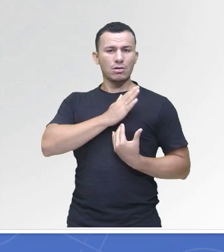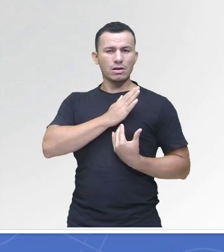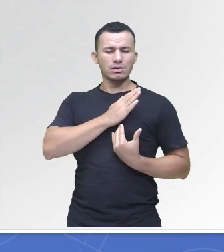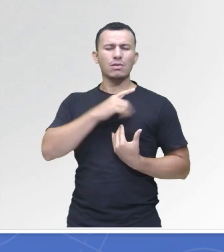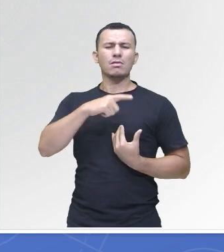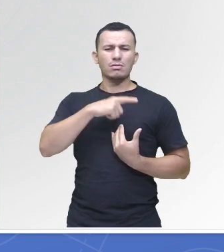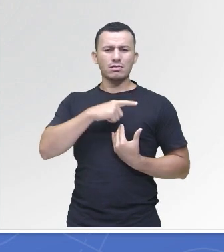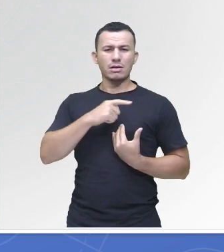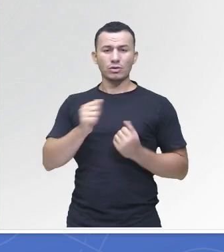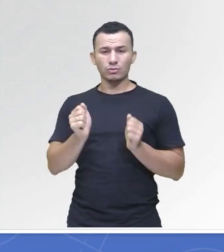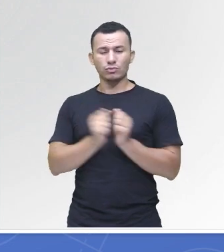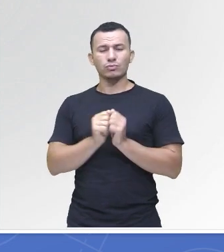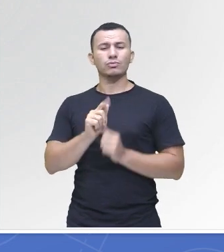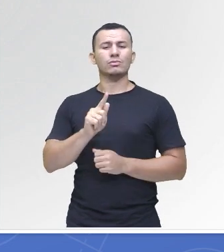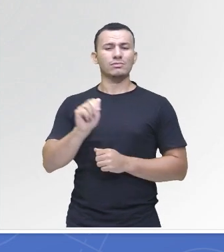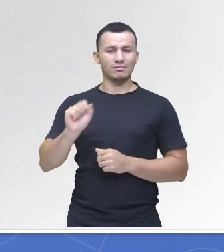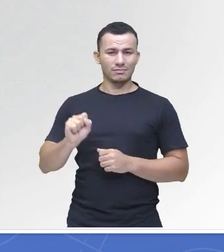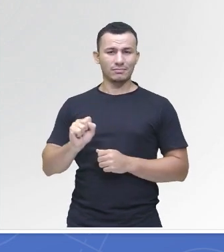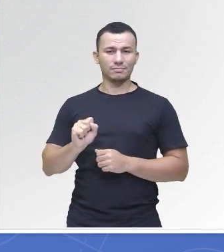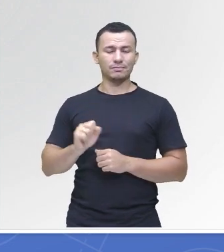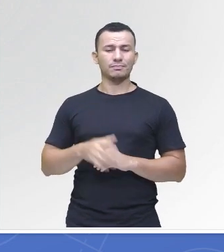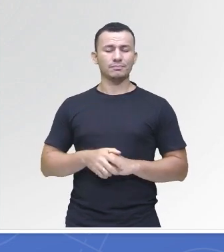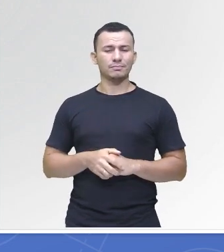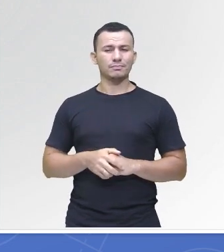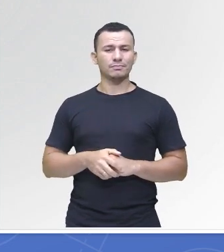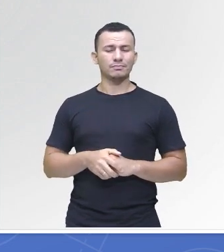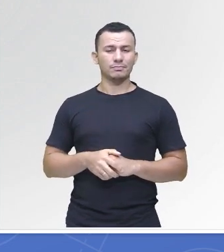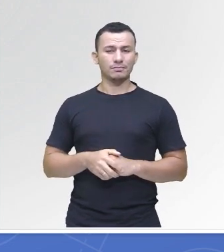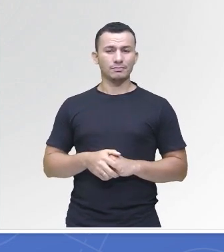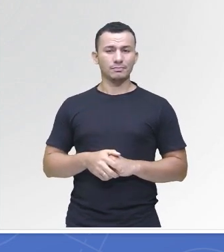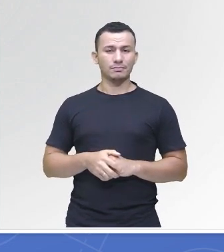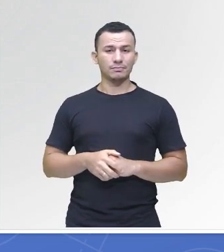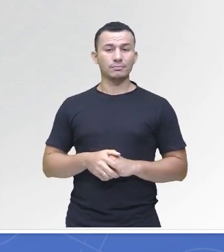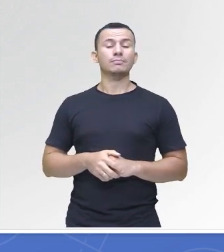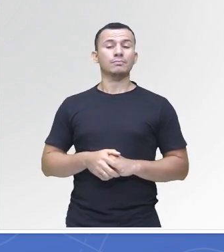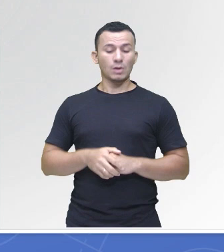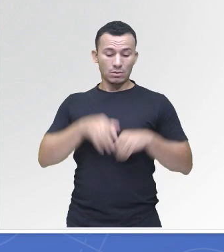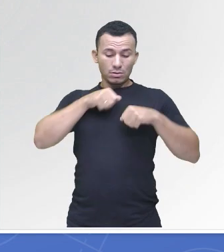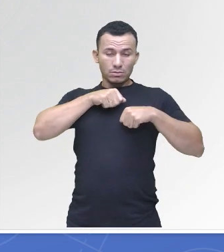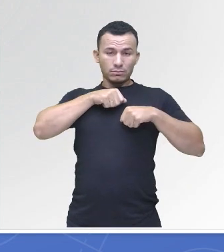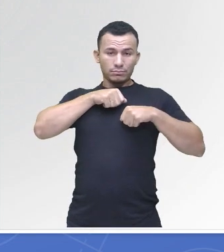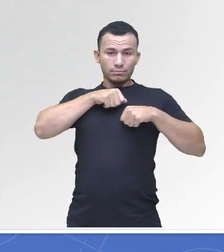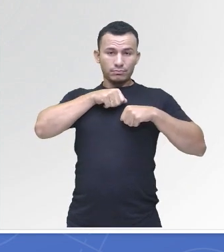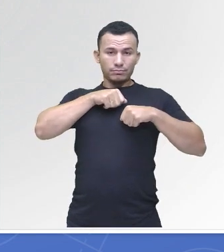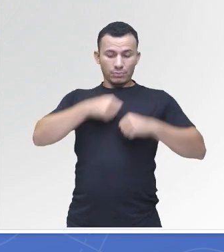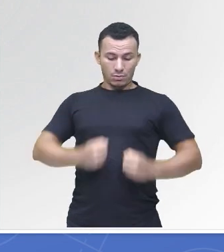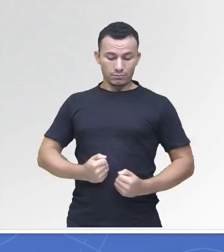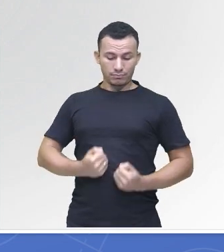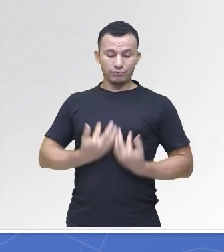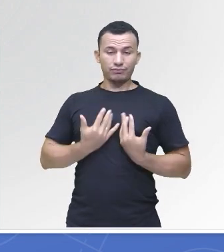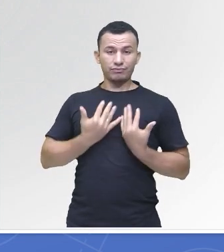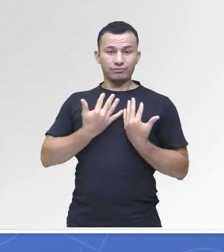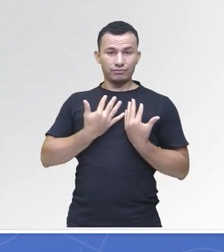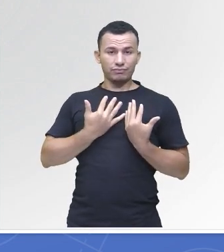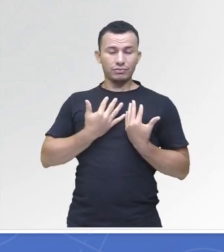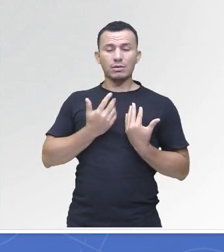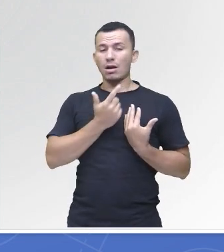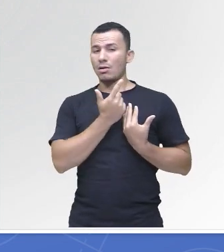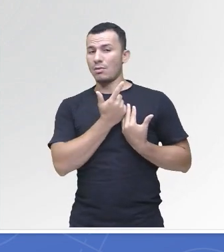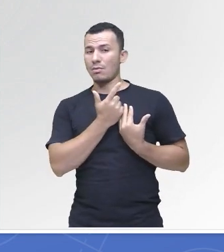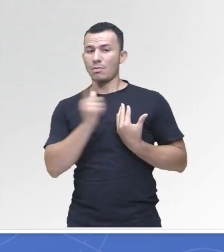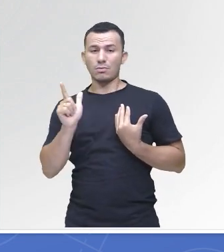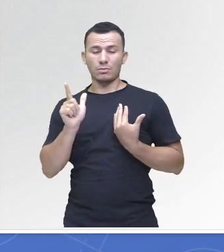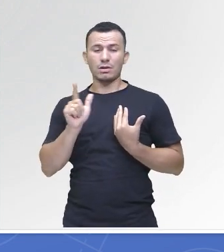carregado de gás carbônico. E aí, ele sai do coração em direção ao corpo por um outro tipo